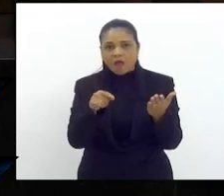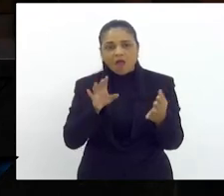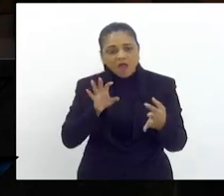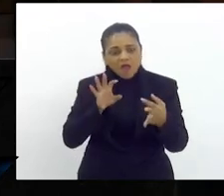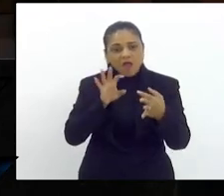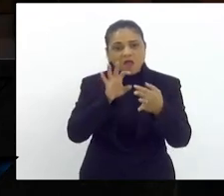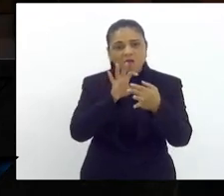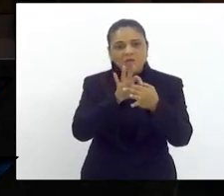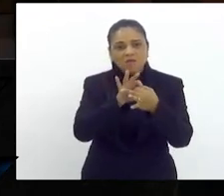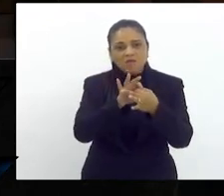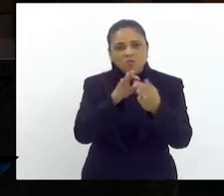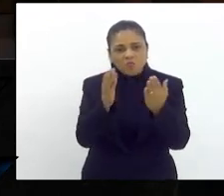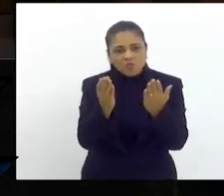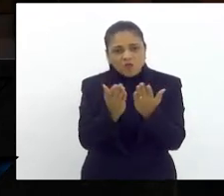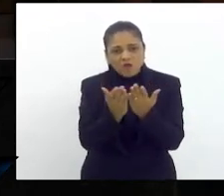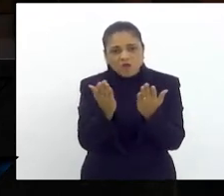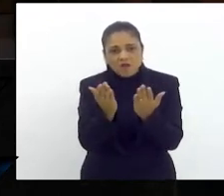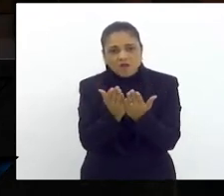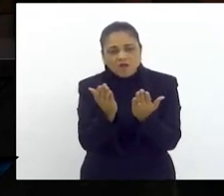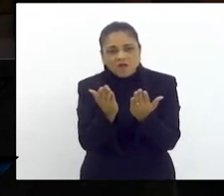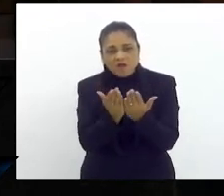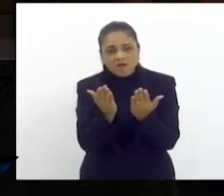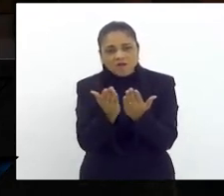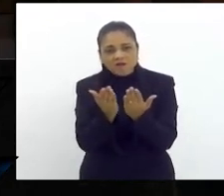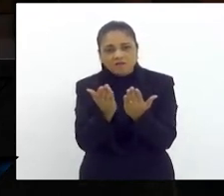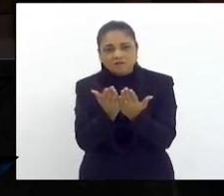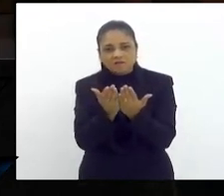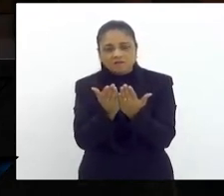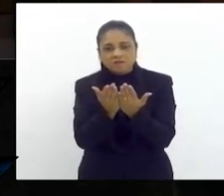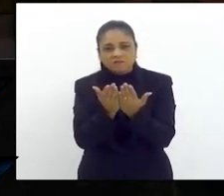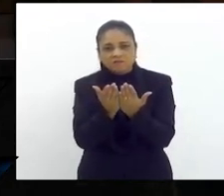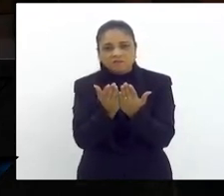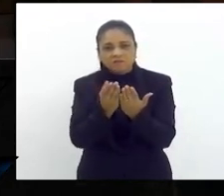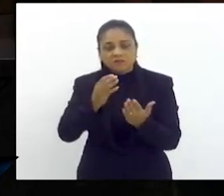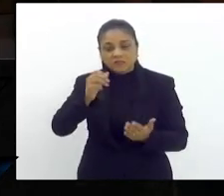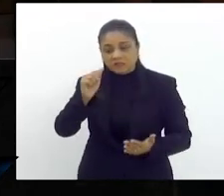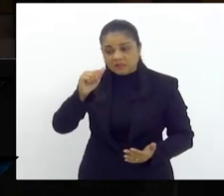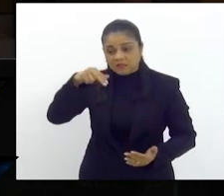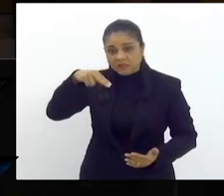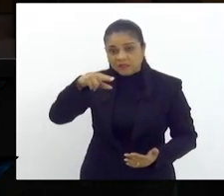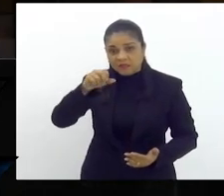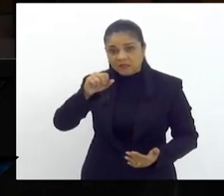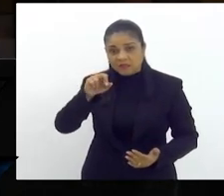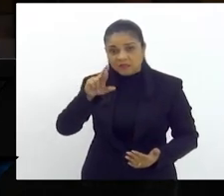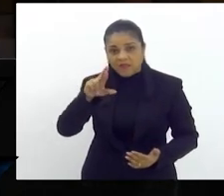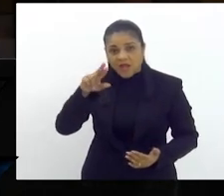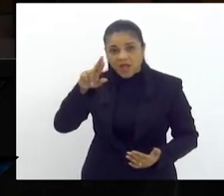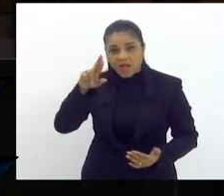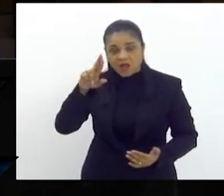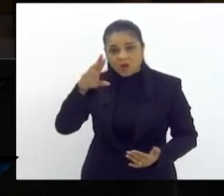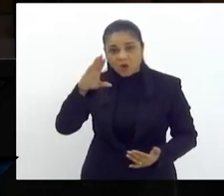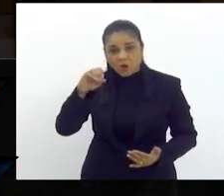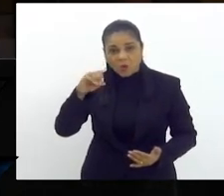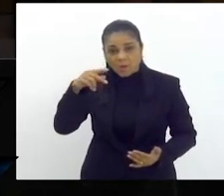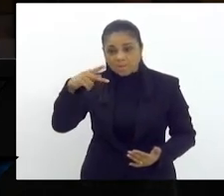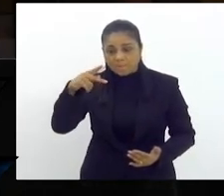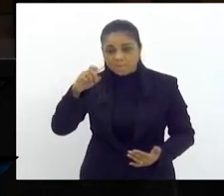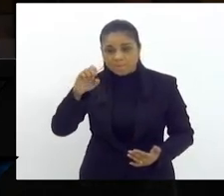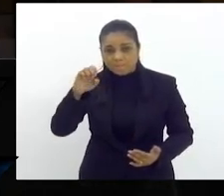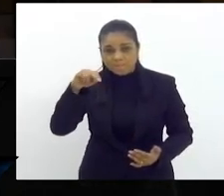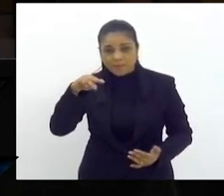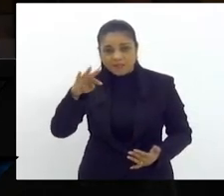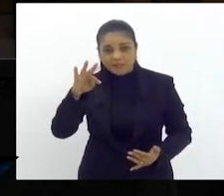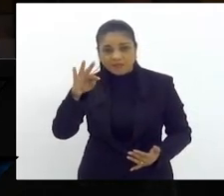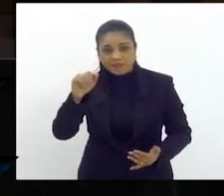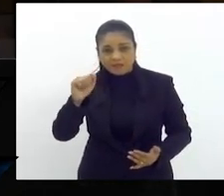que evangélicos na pentecostalismo e mexeu comigo